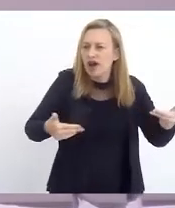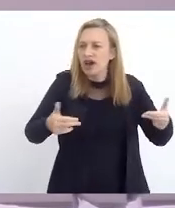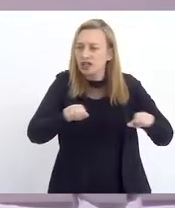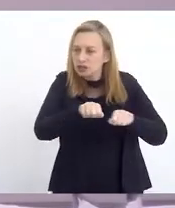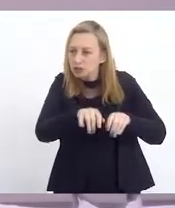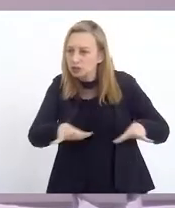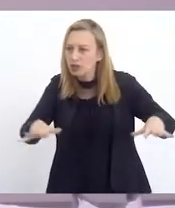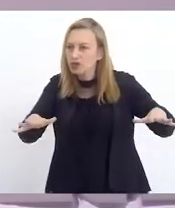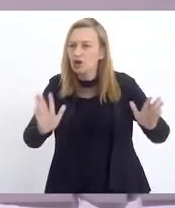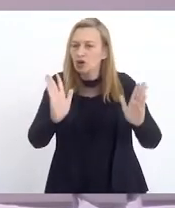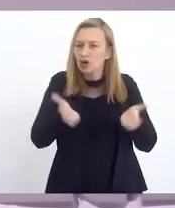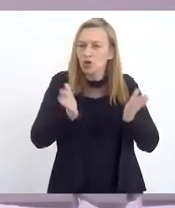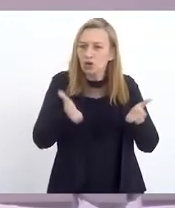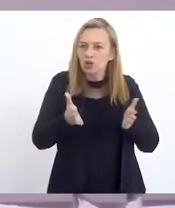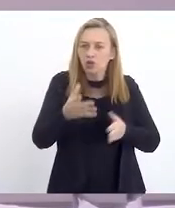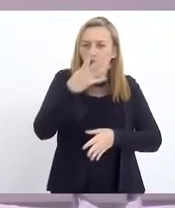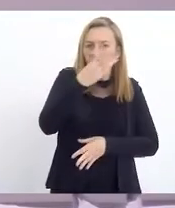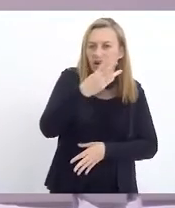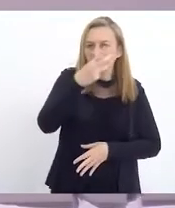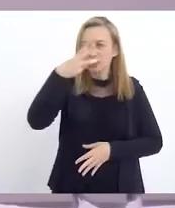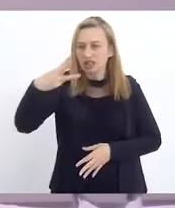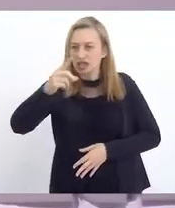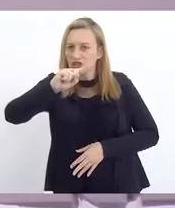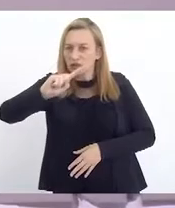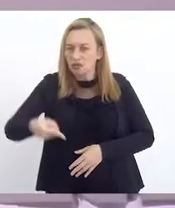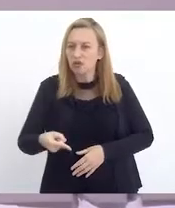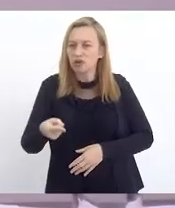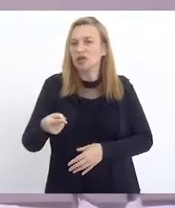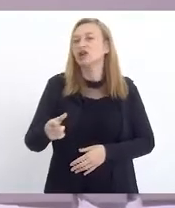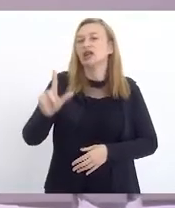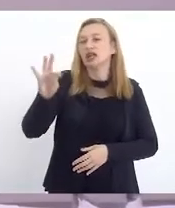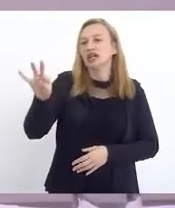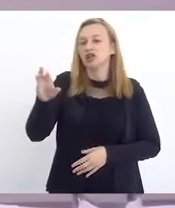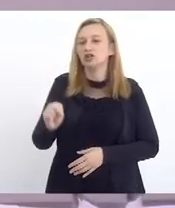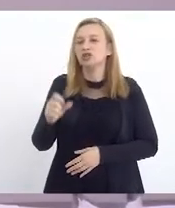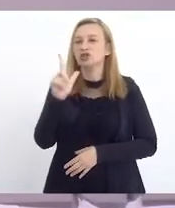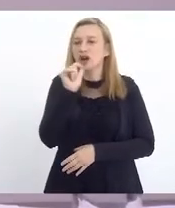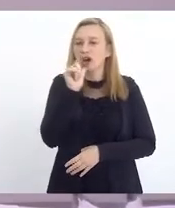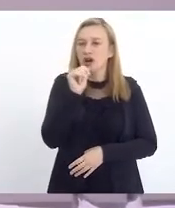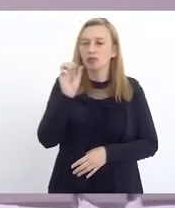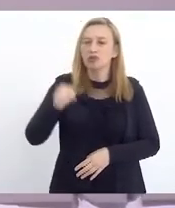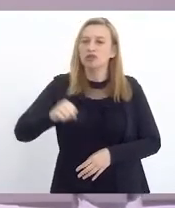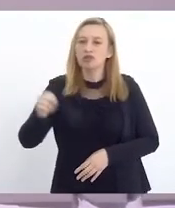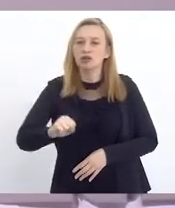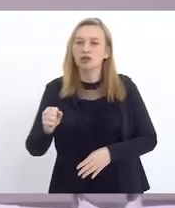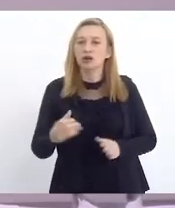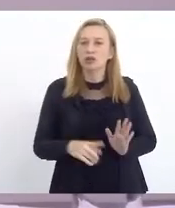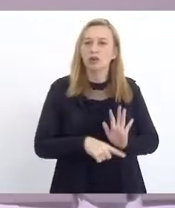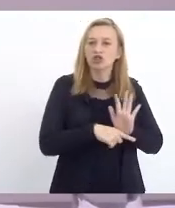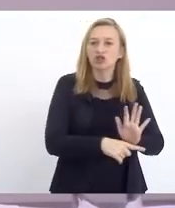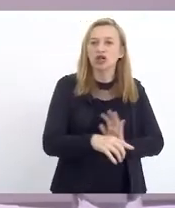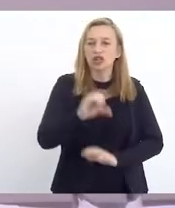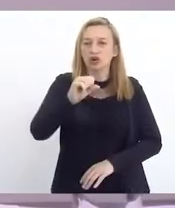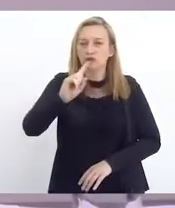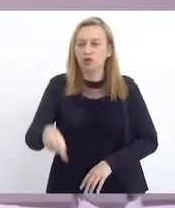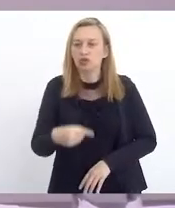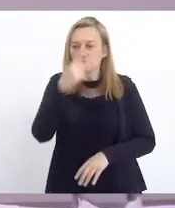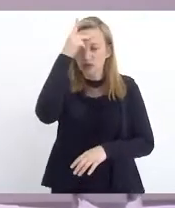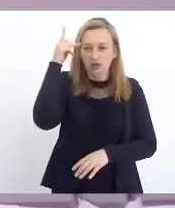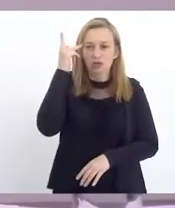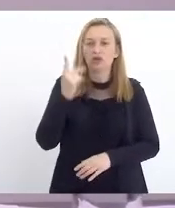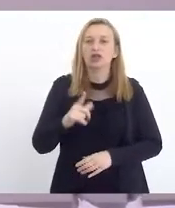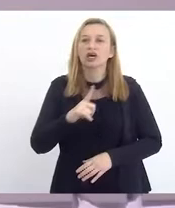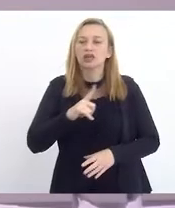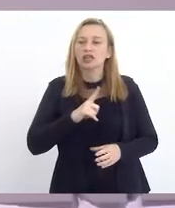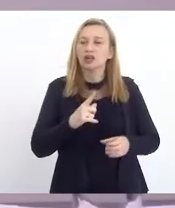uma vazão de 43 mil litros de água por segundo, para abastecer uma população de 9 milhões de pessoas. Ela atende os